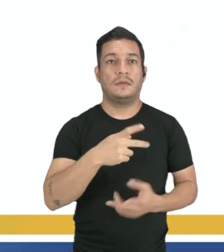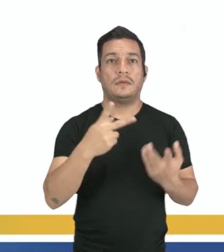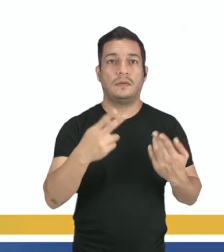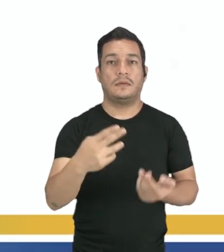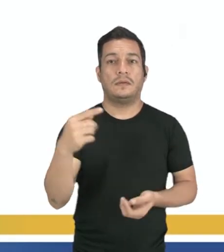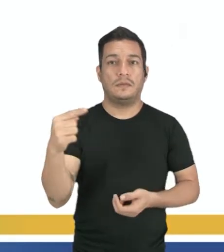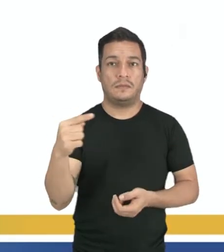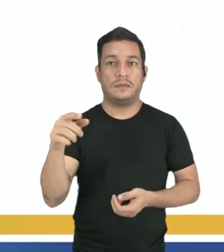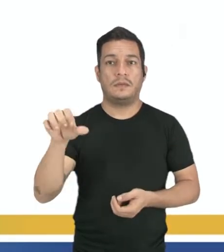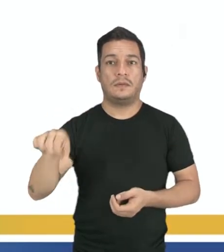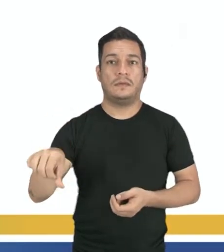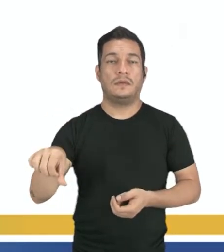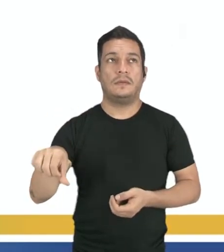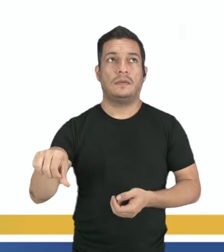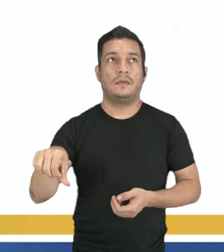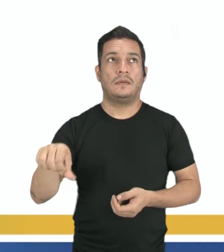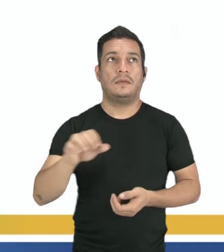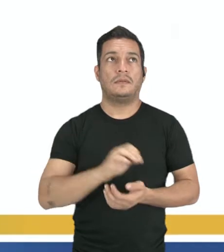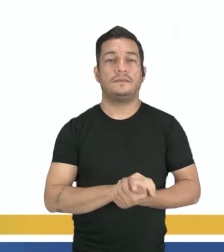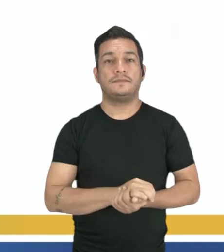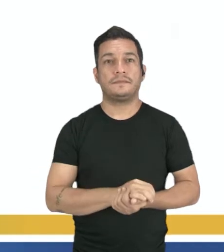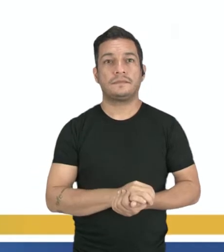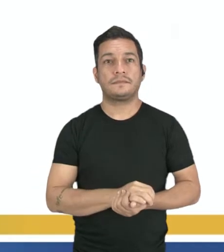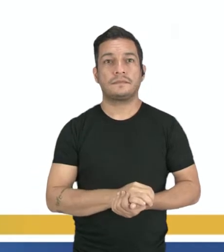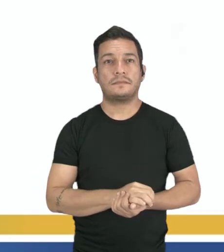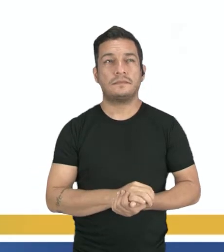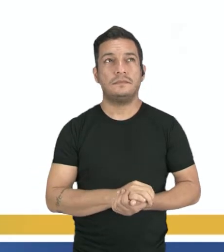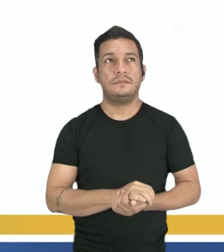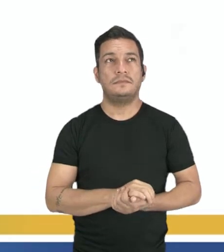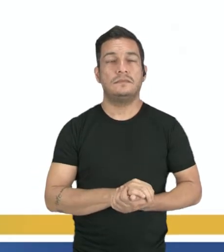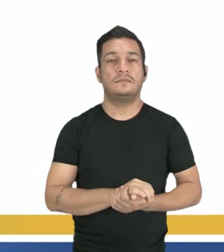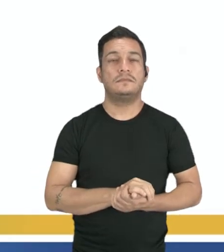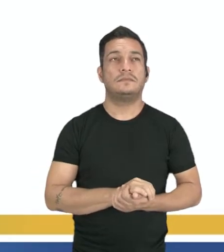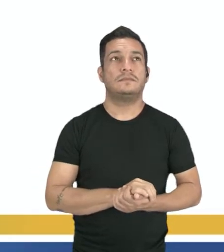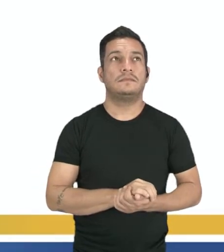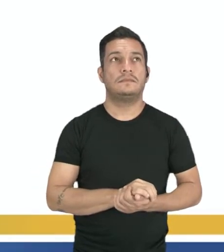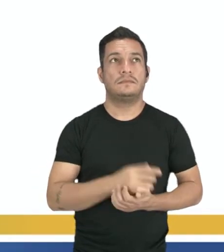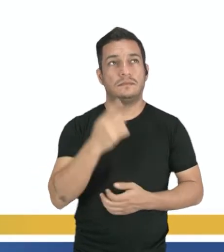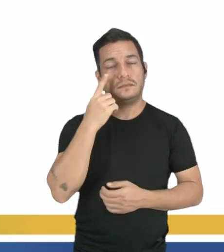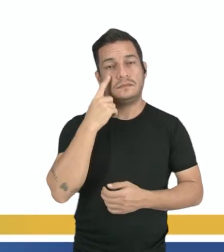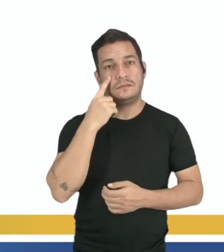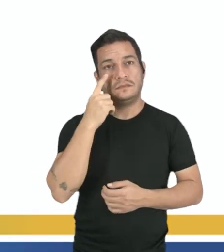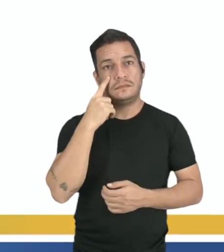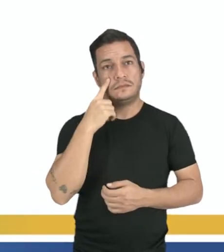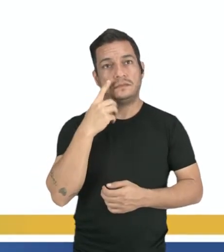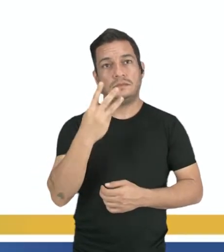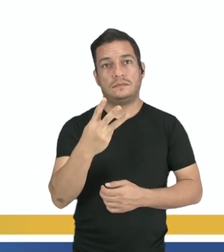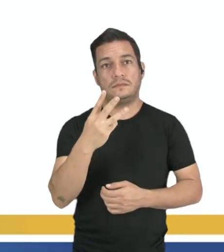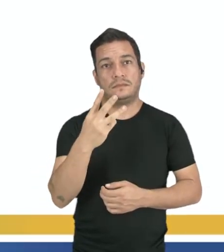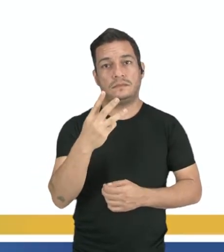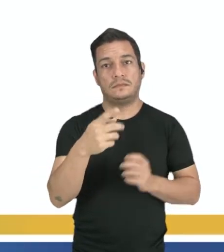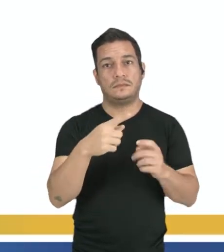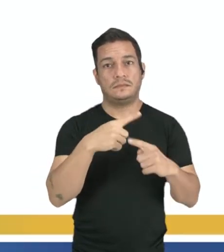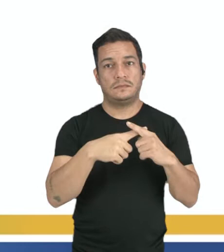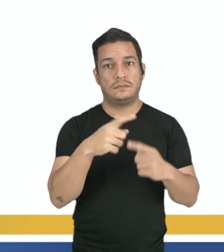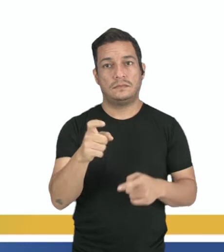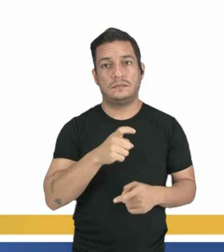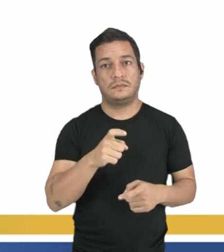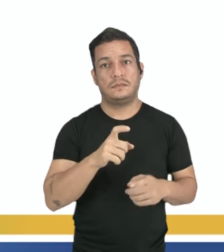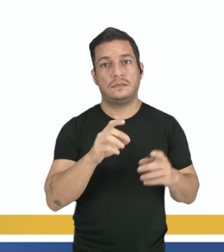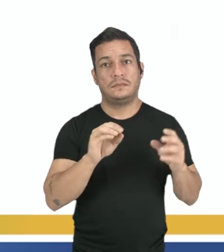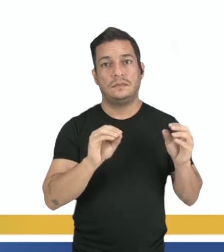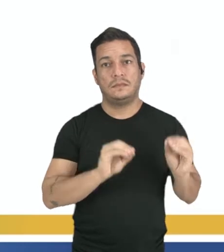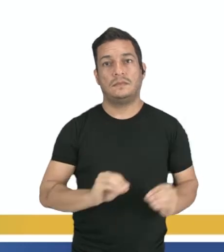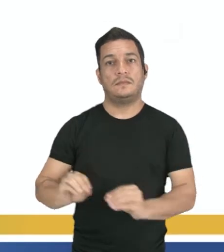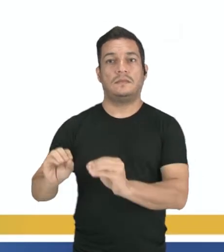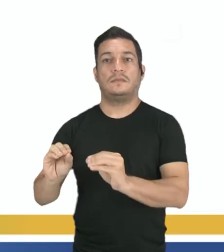3x igual a menos 9. Então, observe que o 3 que está multiplicando x, ele vai